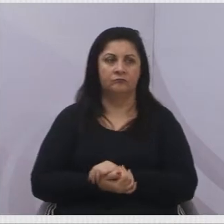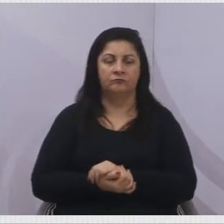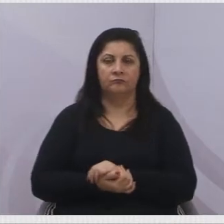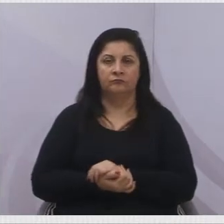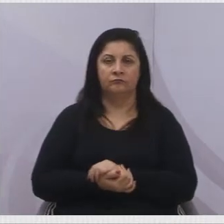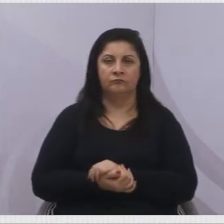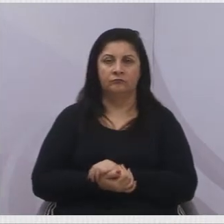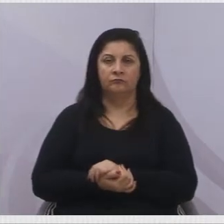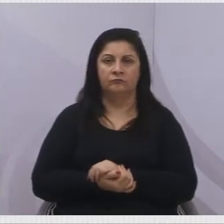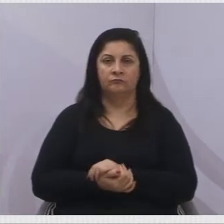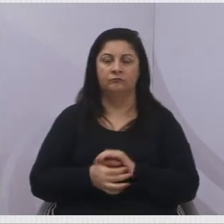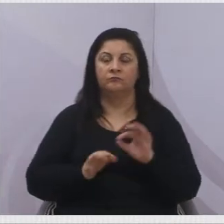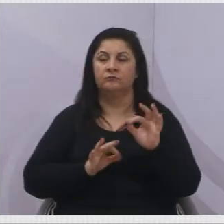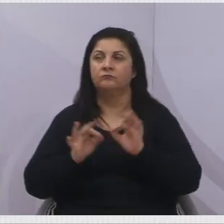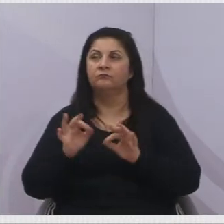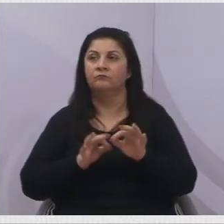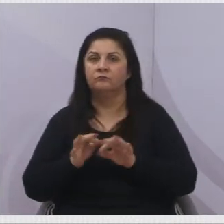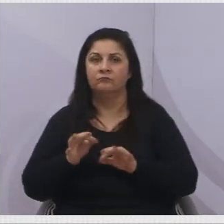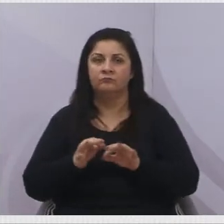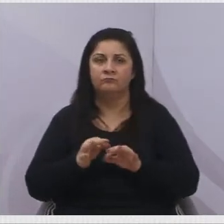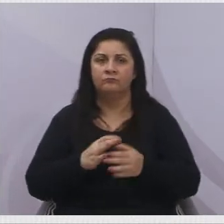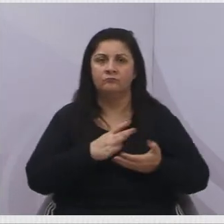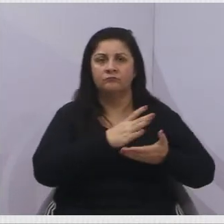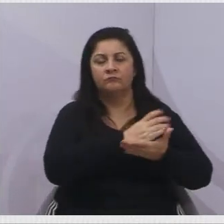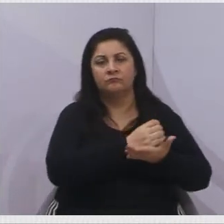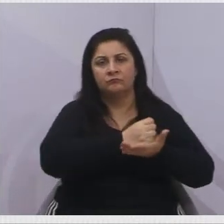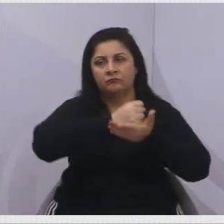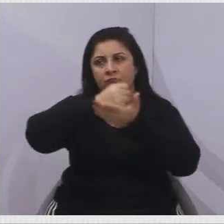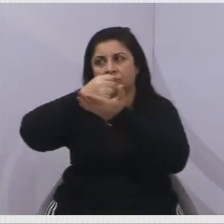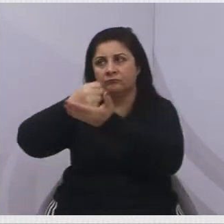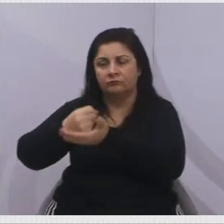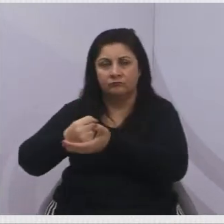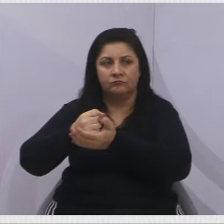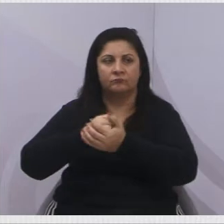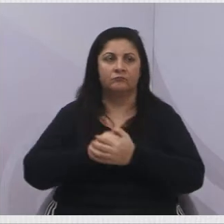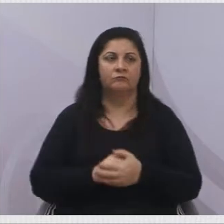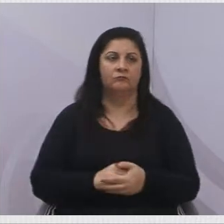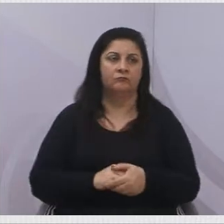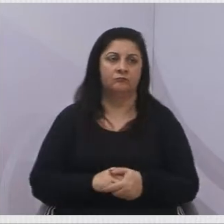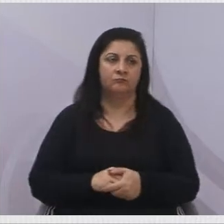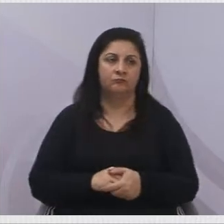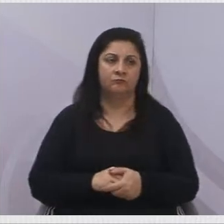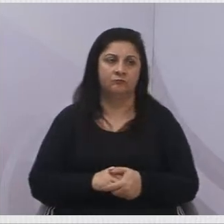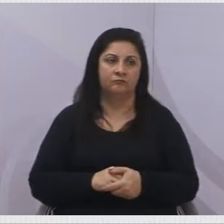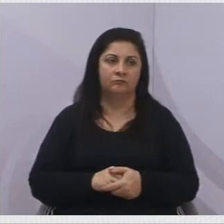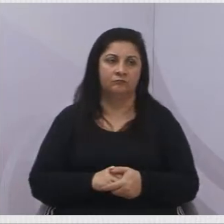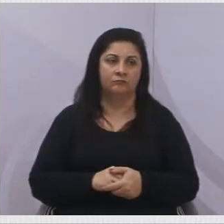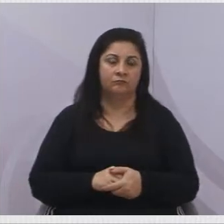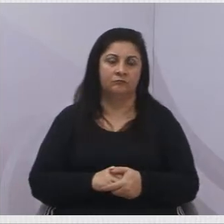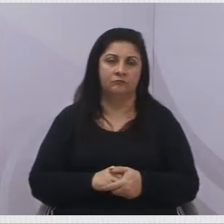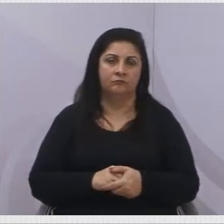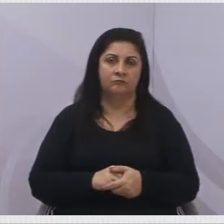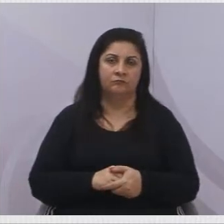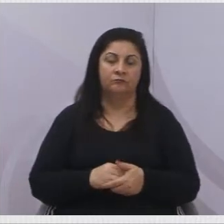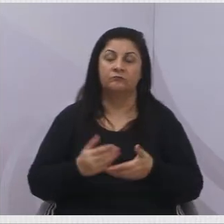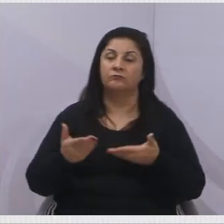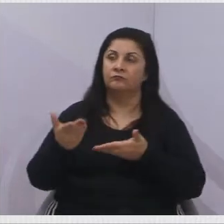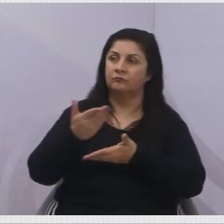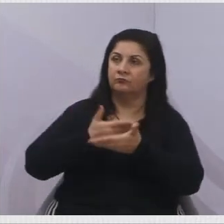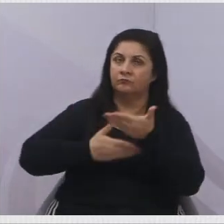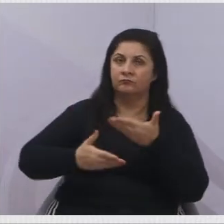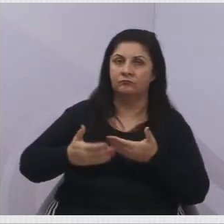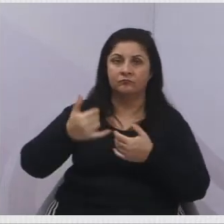produção do transporte ambulatorial municipal, nós tivemos, com relação ao atendimento